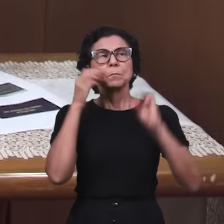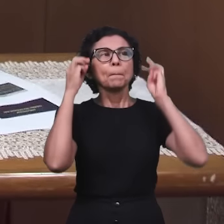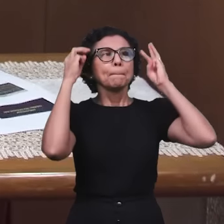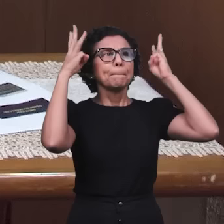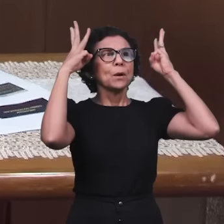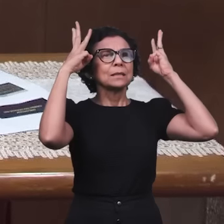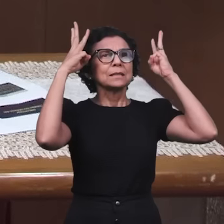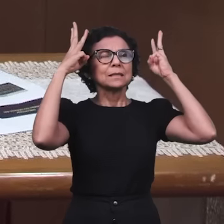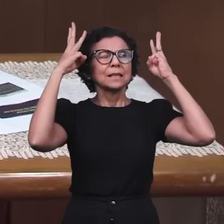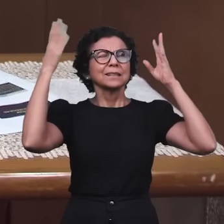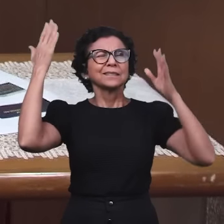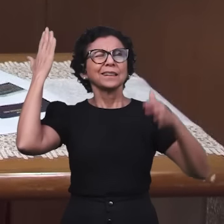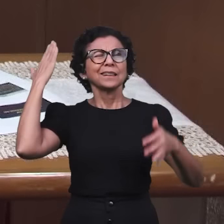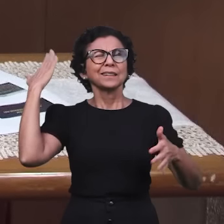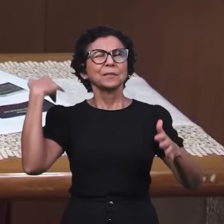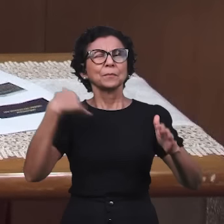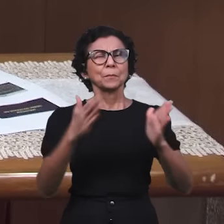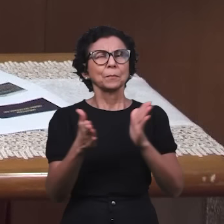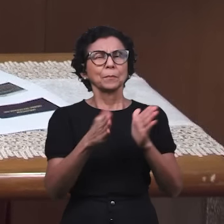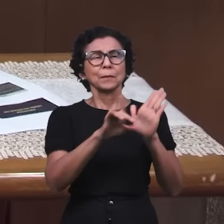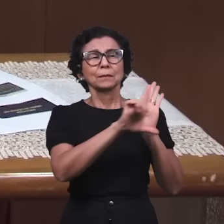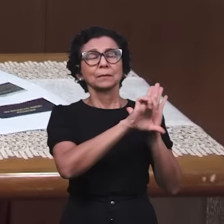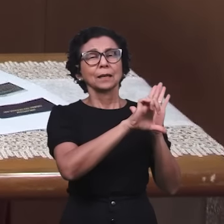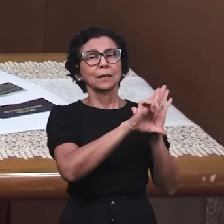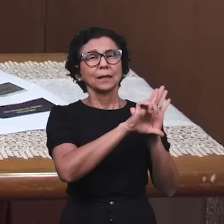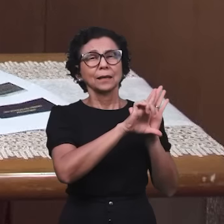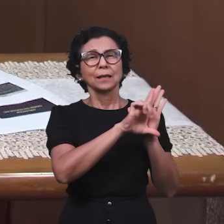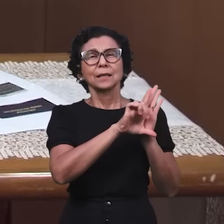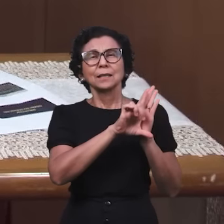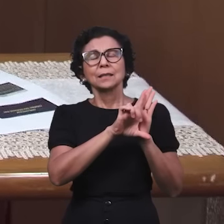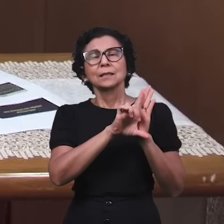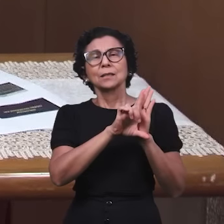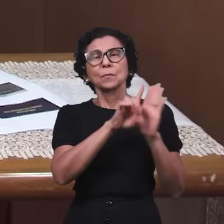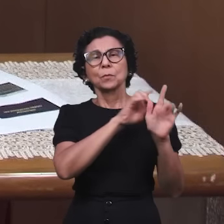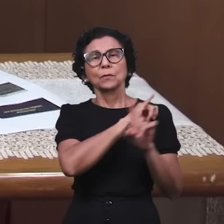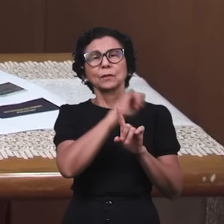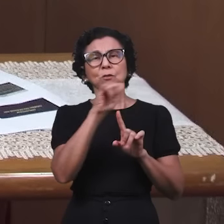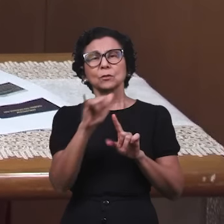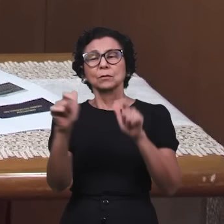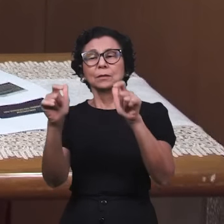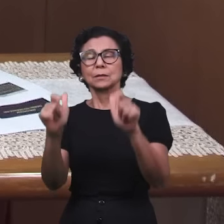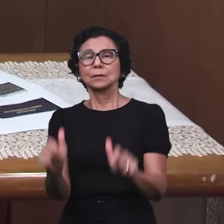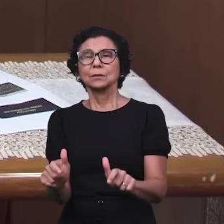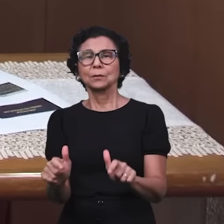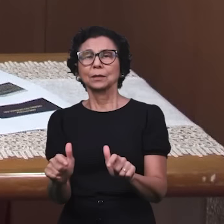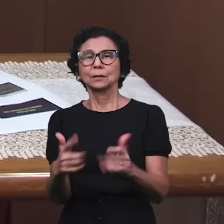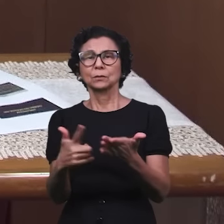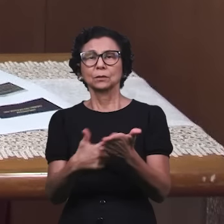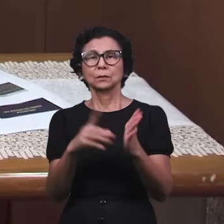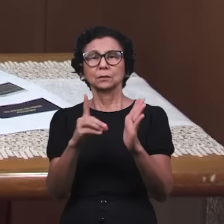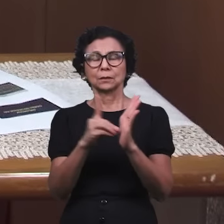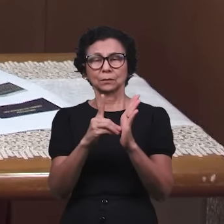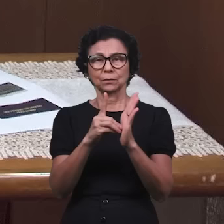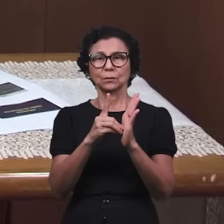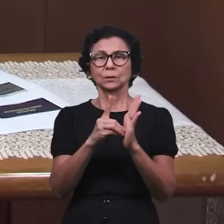Moisés, lá na lei, lá atrás, previu esse lugar. Em